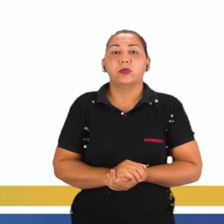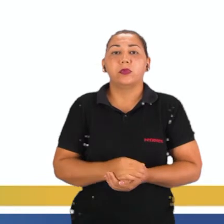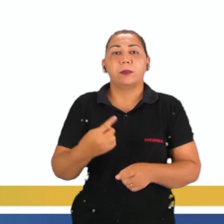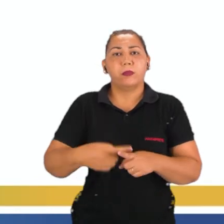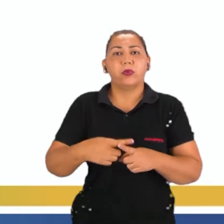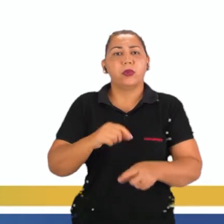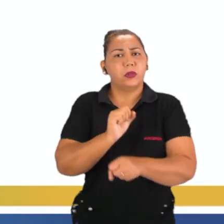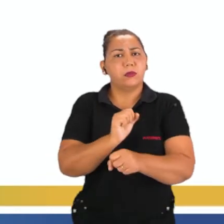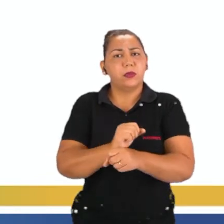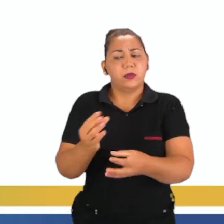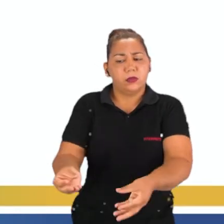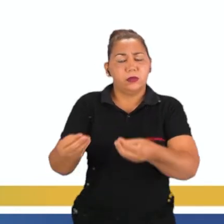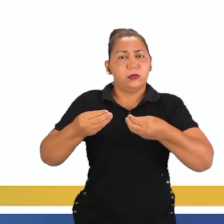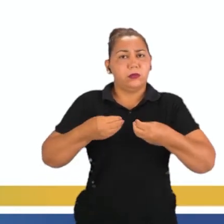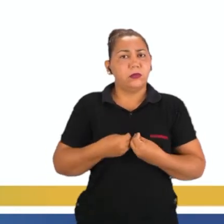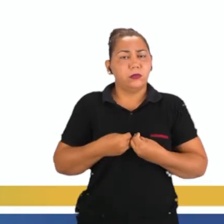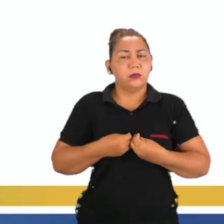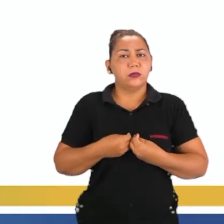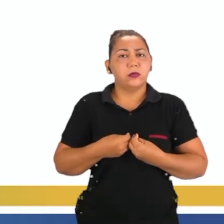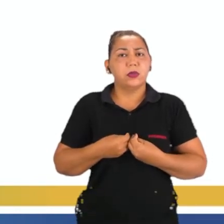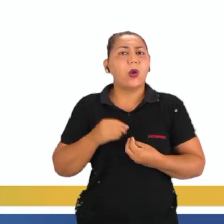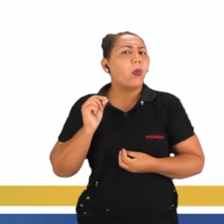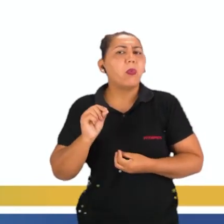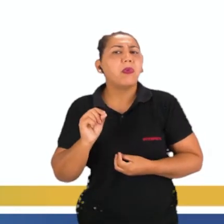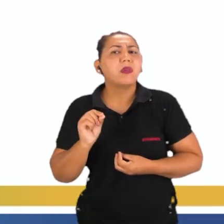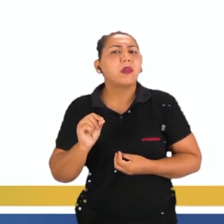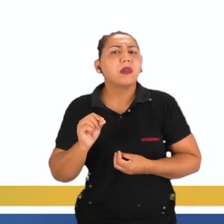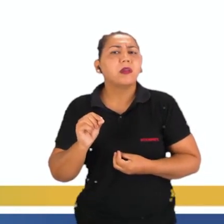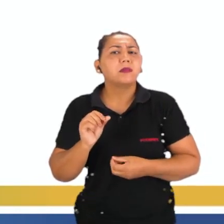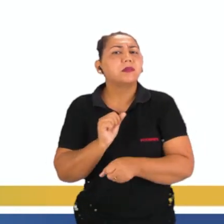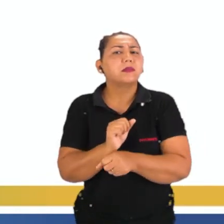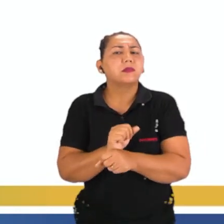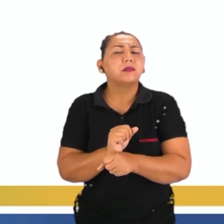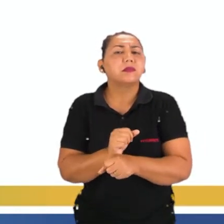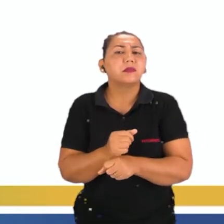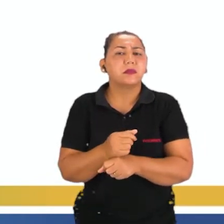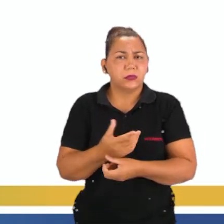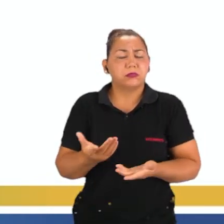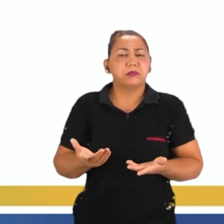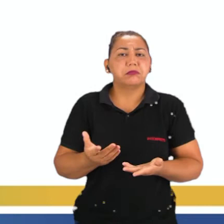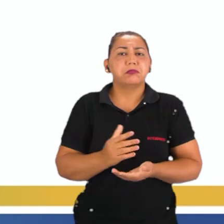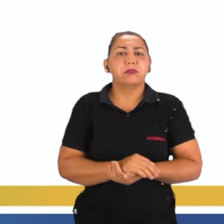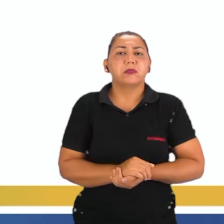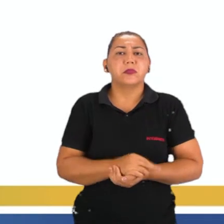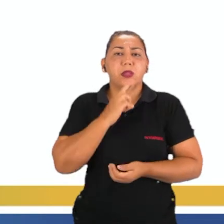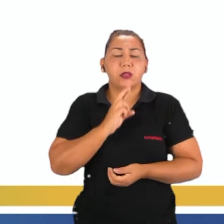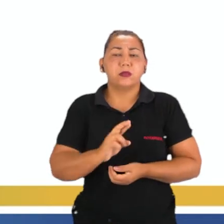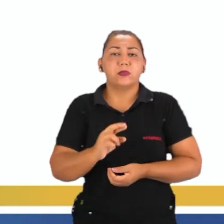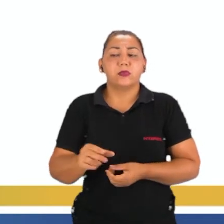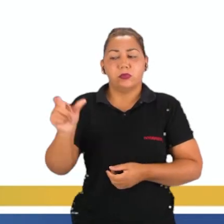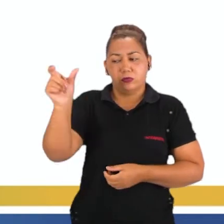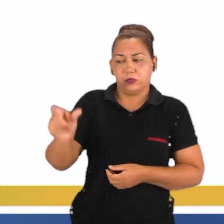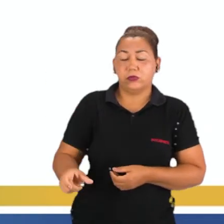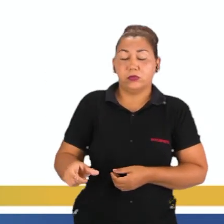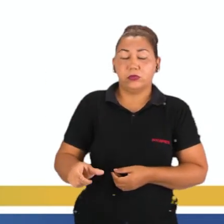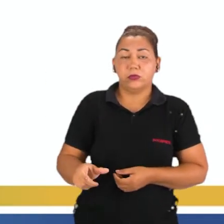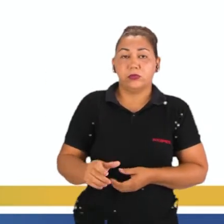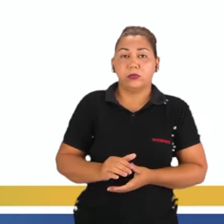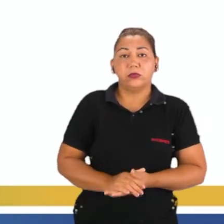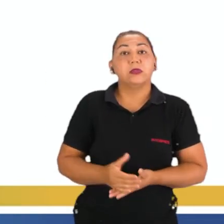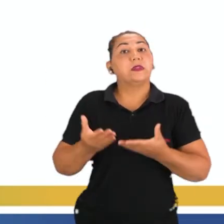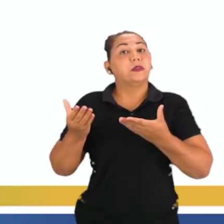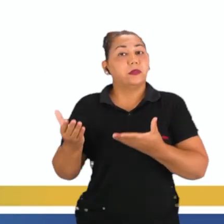verbo e pergunto a ele: o que estava prevista? A resposta é o sujeito. Neste caso,